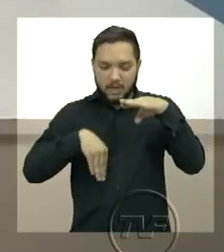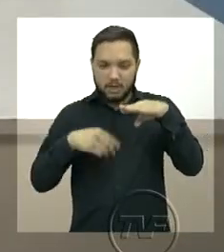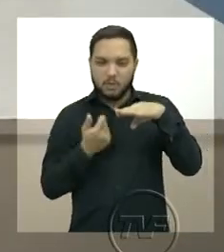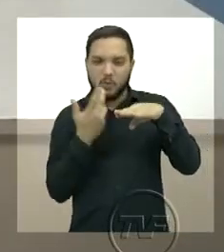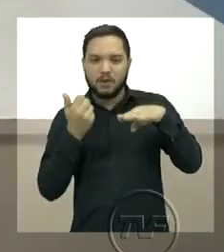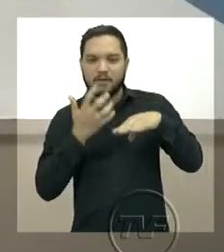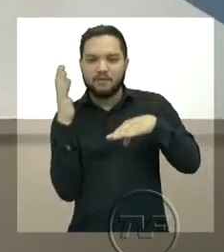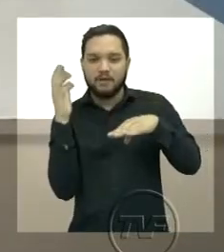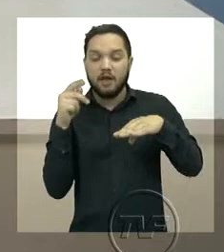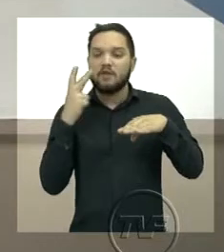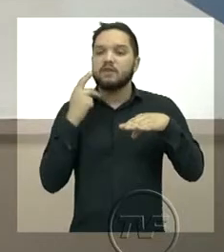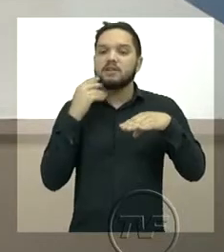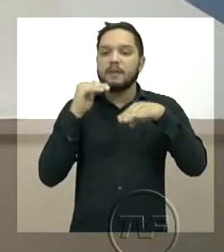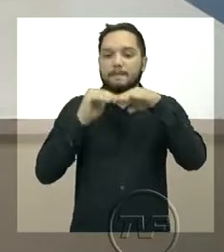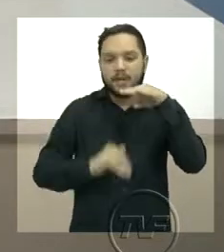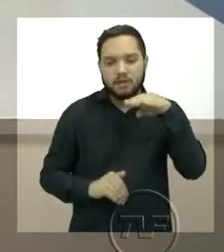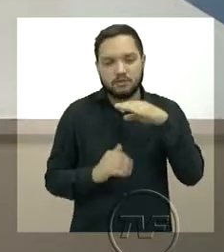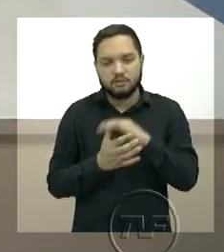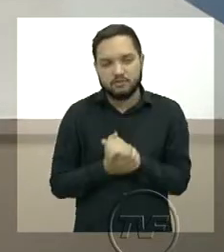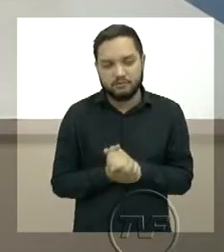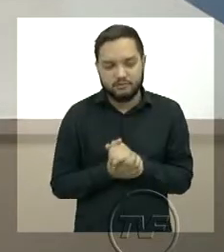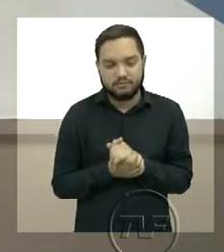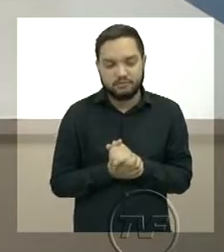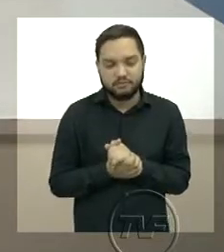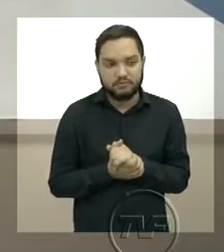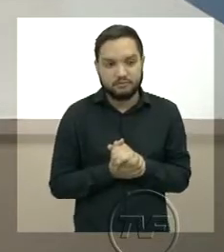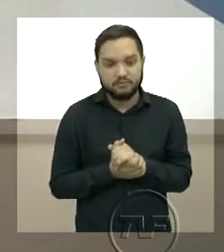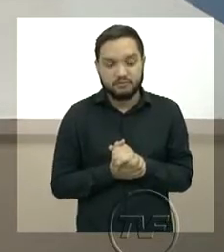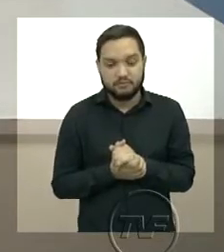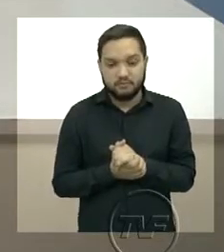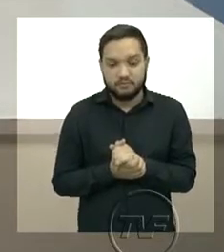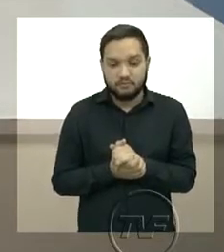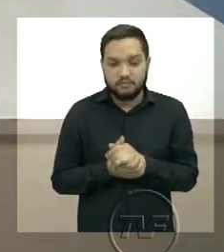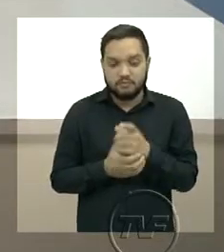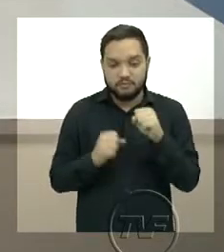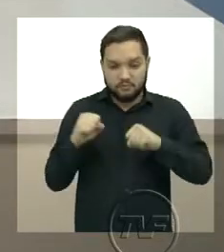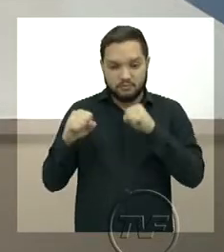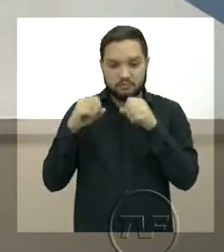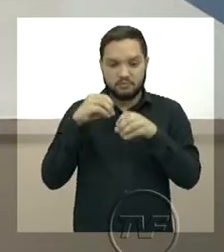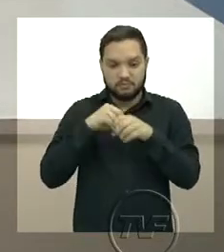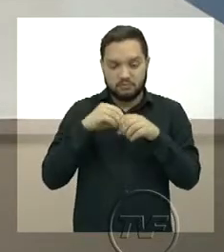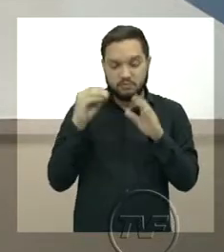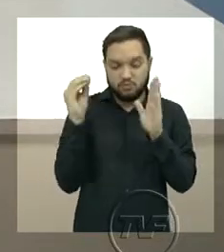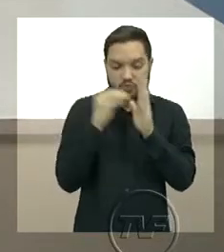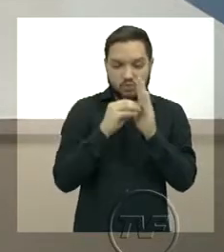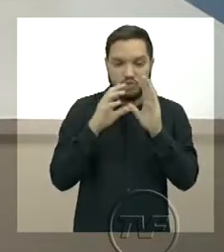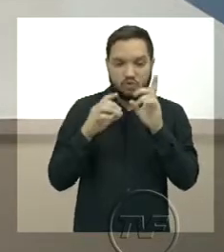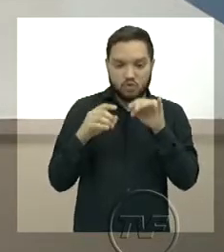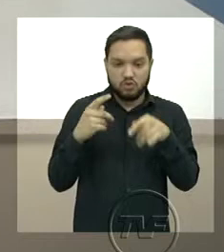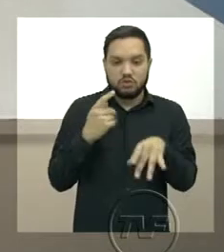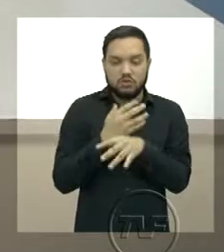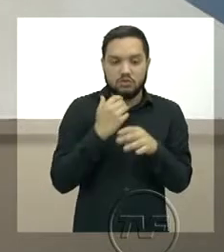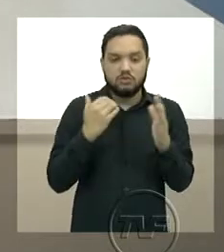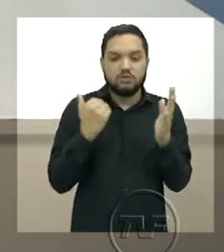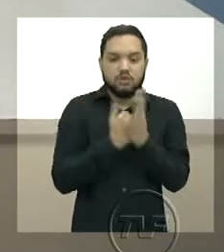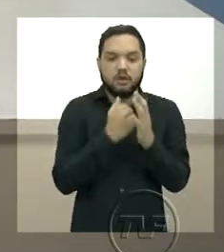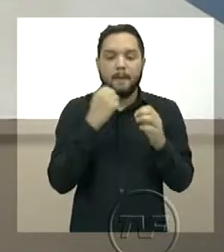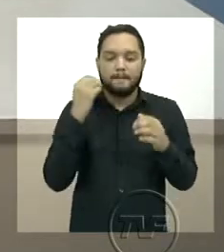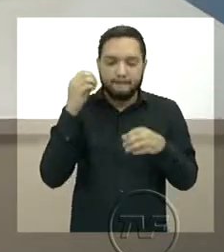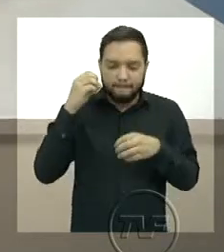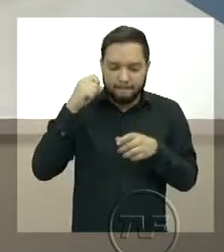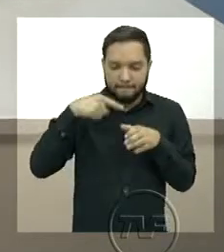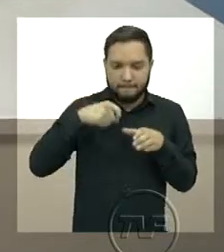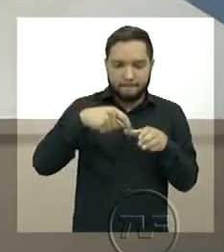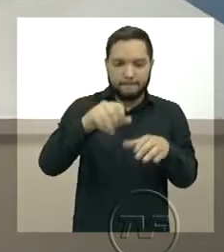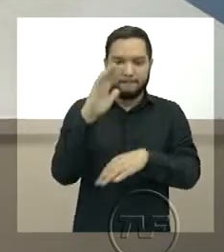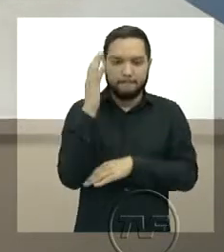direito da natureza de existir e ser preservada. O senhor traz esse debate para dentro do Código da Cidade, no sentido de ampliar a cobertura vegetal da cidade. E